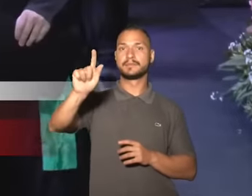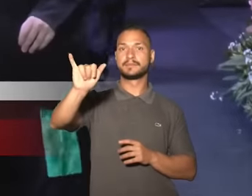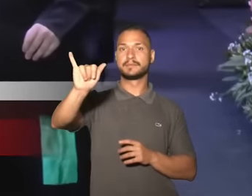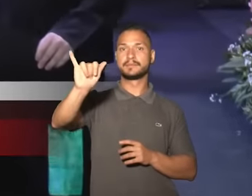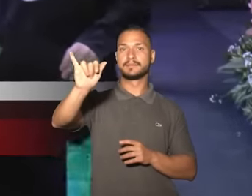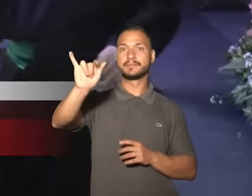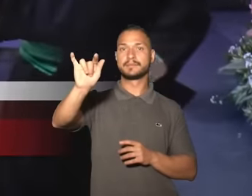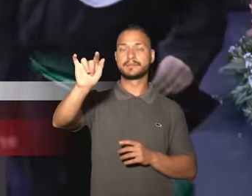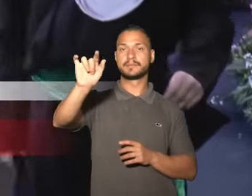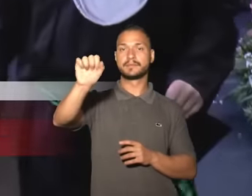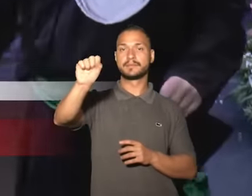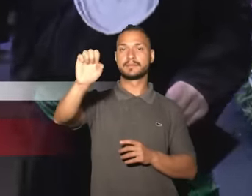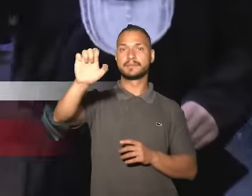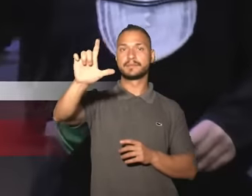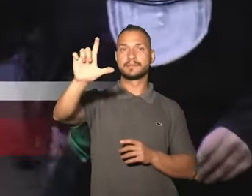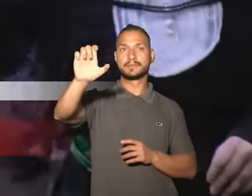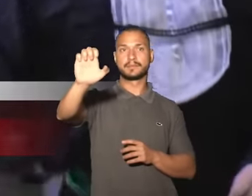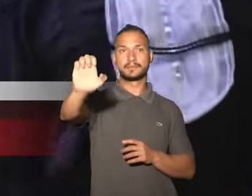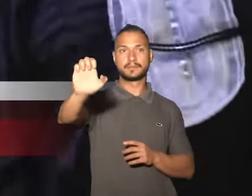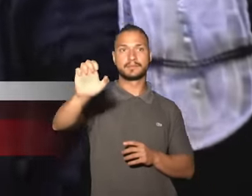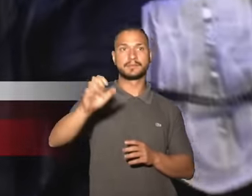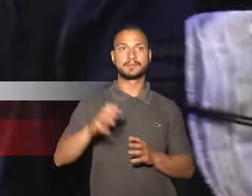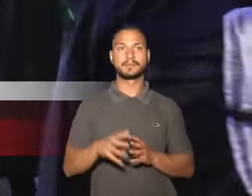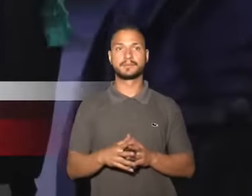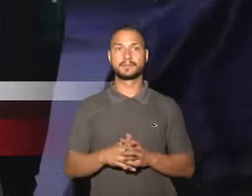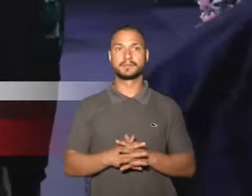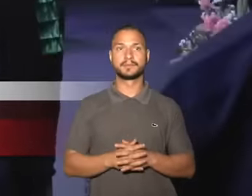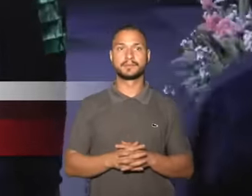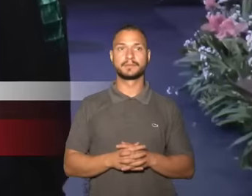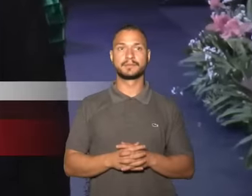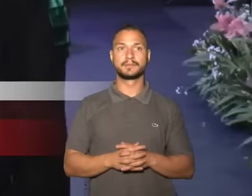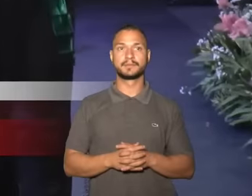Gisele Cristina Pereira Lopes.